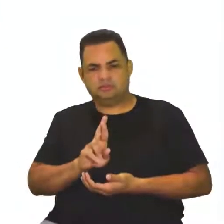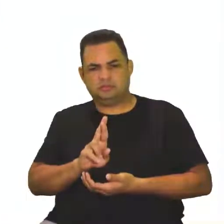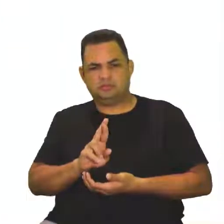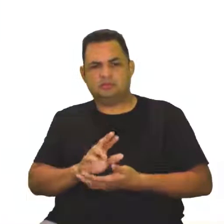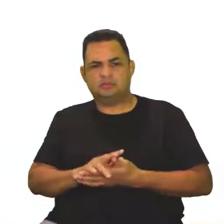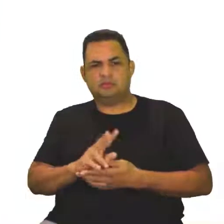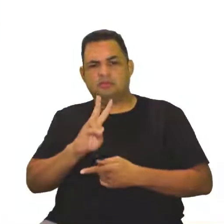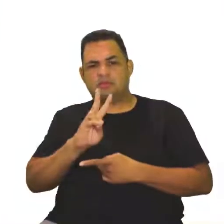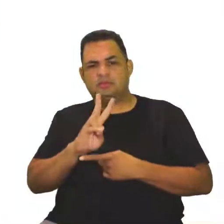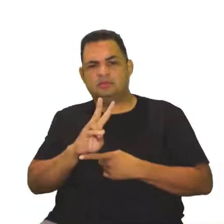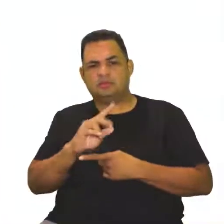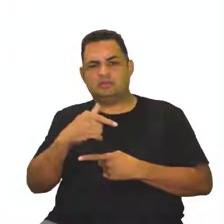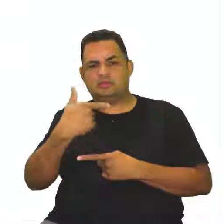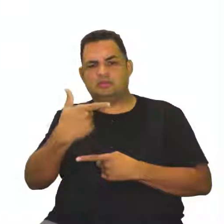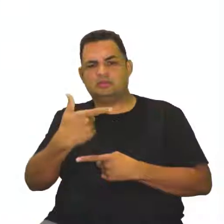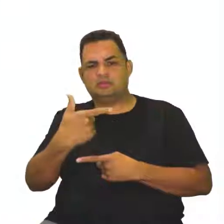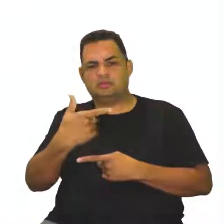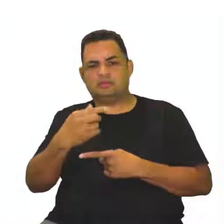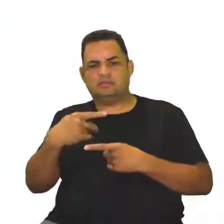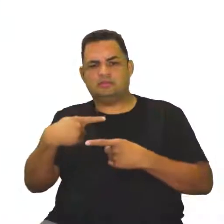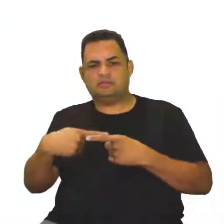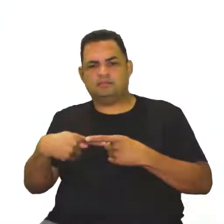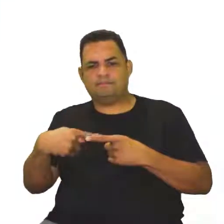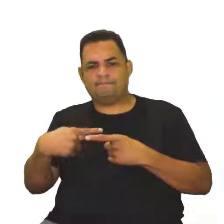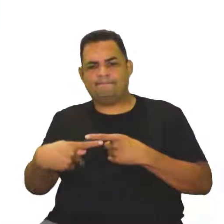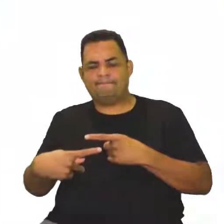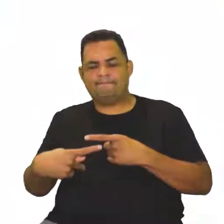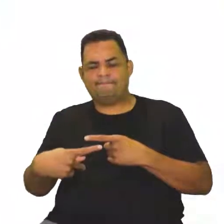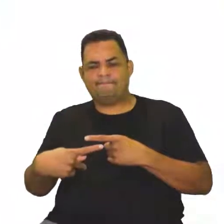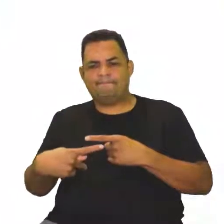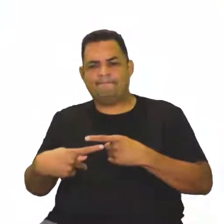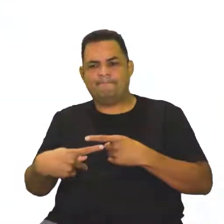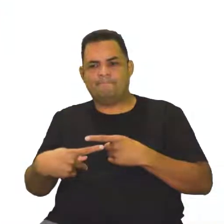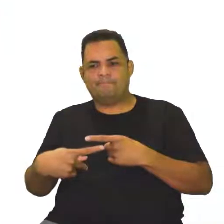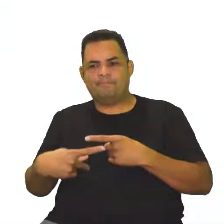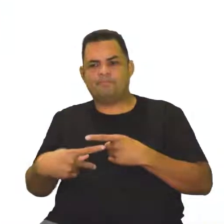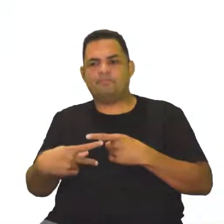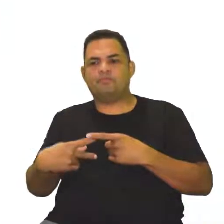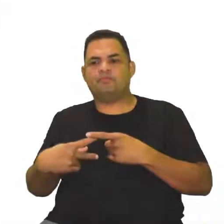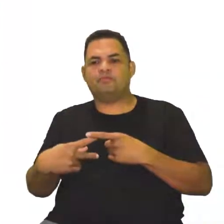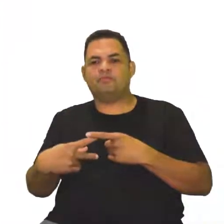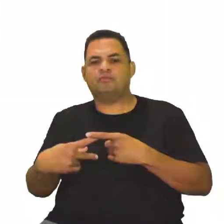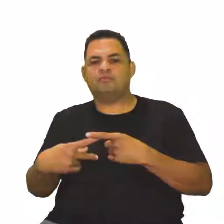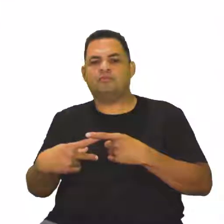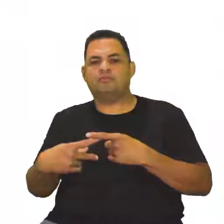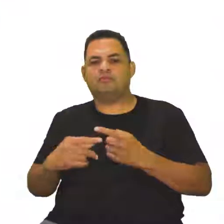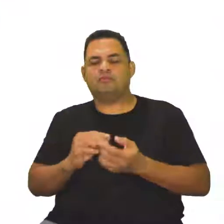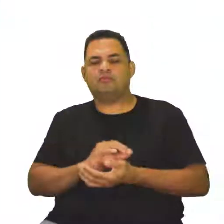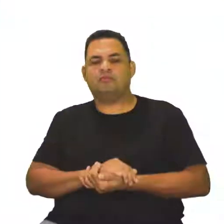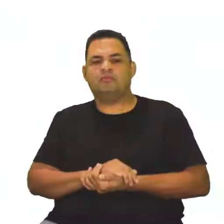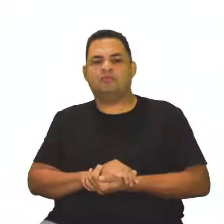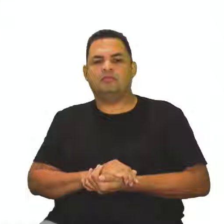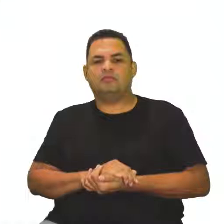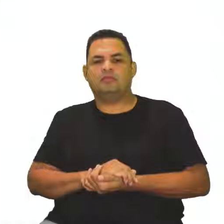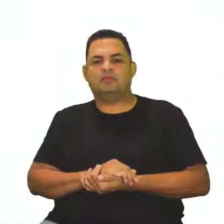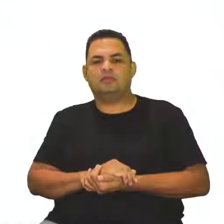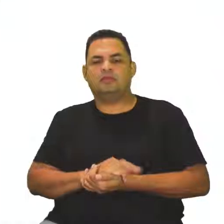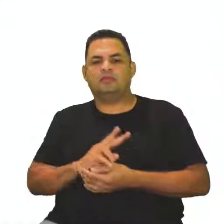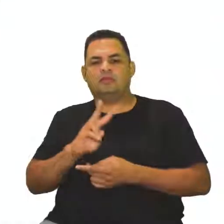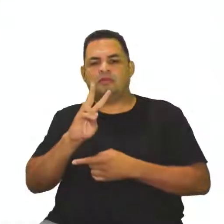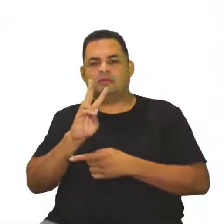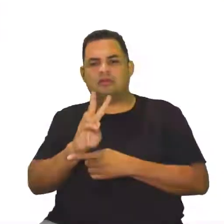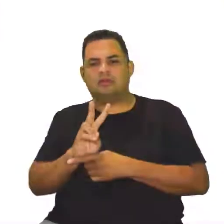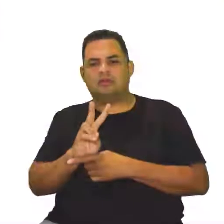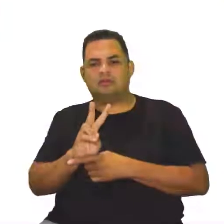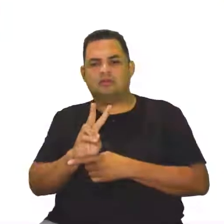igual a voltagem ao quadrado sobre quem? A potência. Então aqui vai ficar o quê? A voltagem,